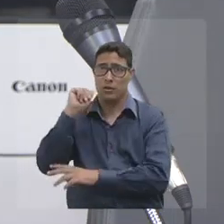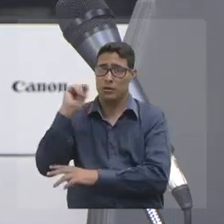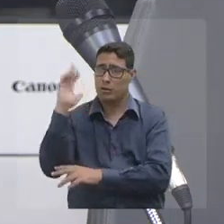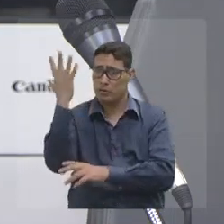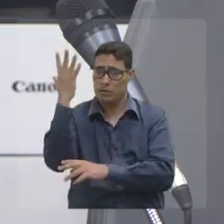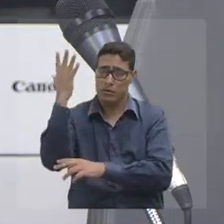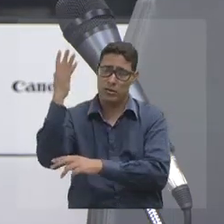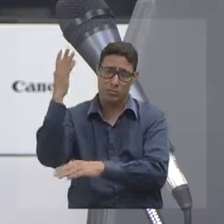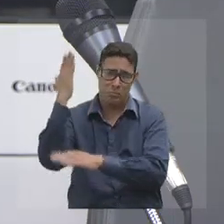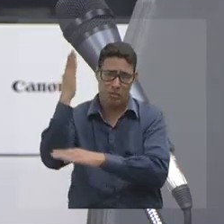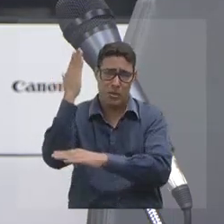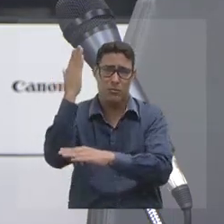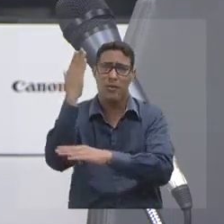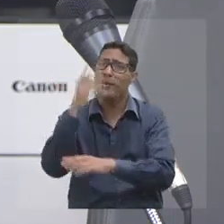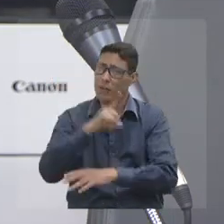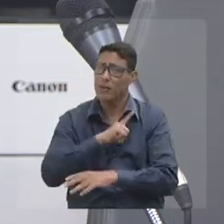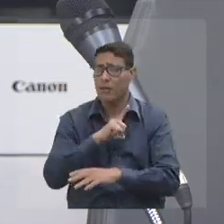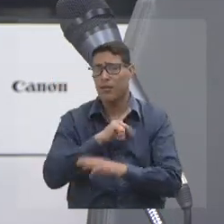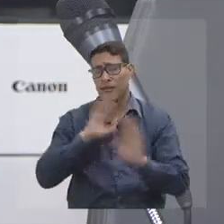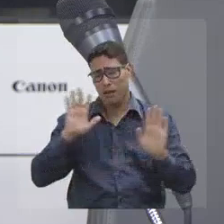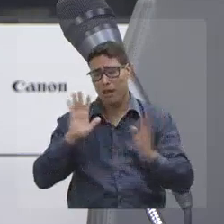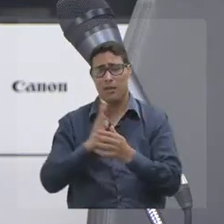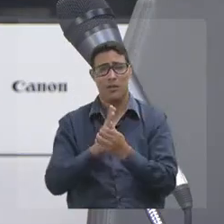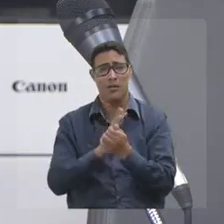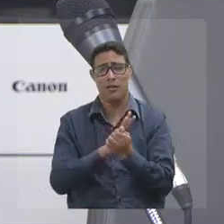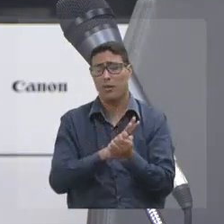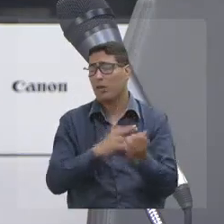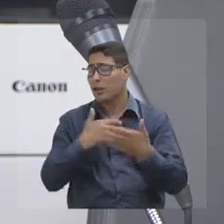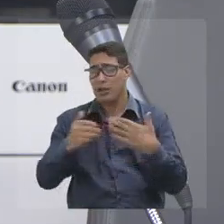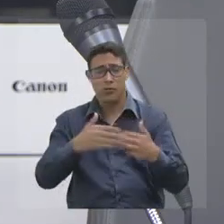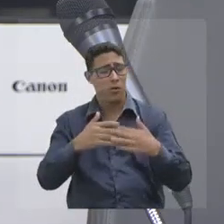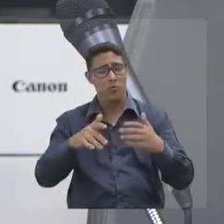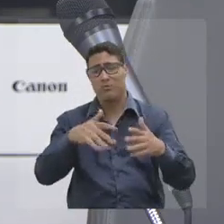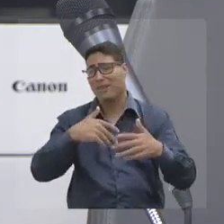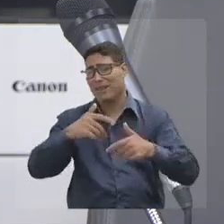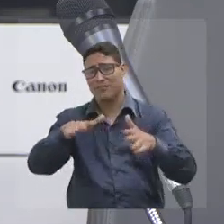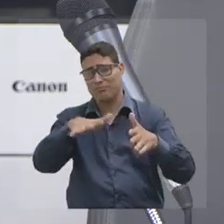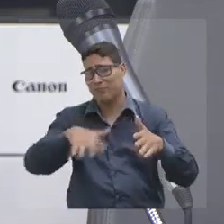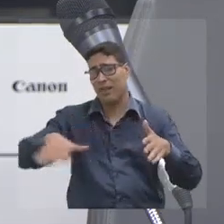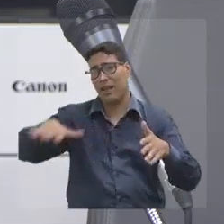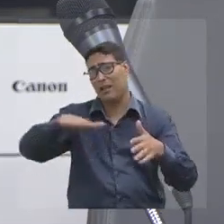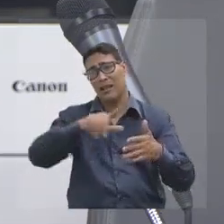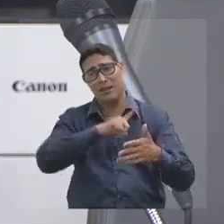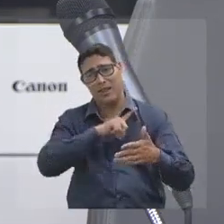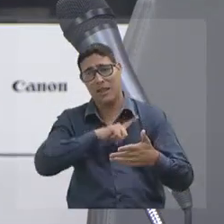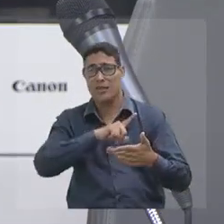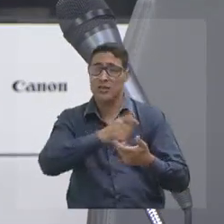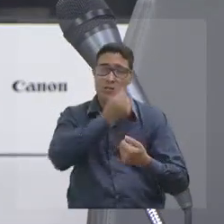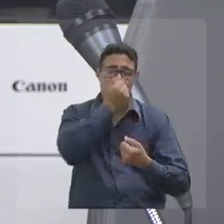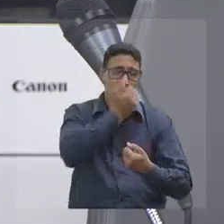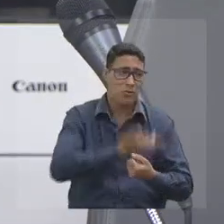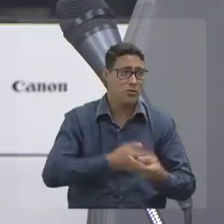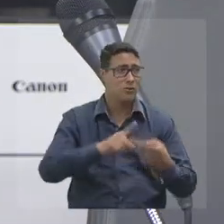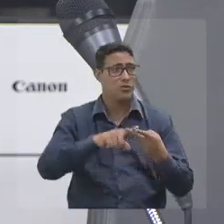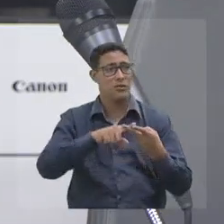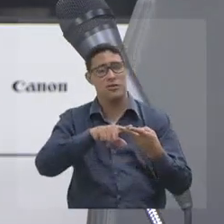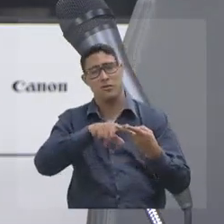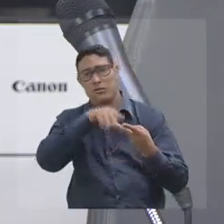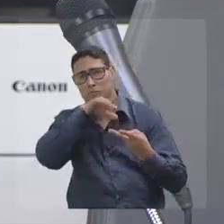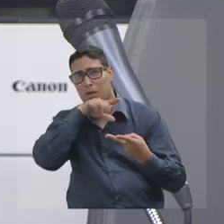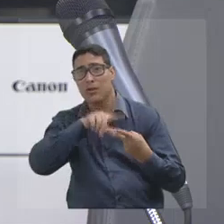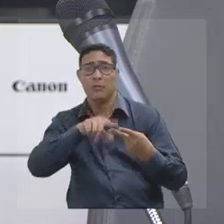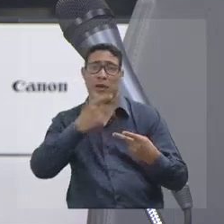faz Tem qualquer área Tem em qualquer setor Tem qualquer atividade tem os bons e tem os maus mas nós podemos falar que